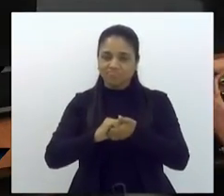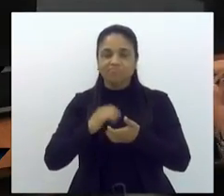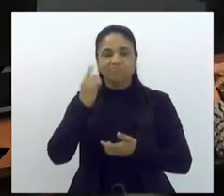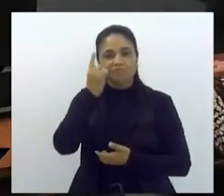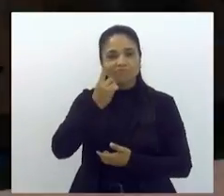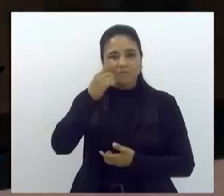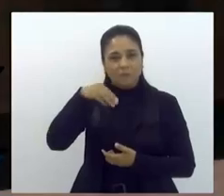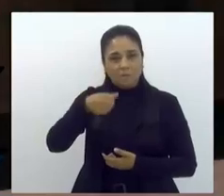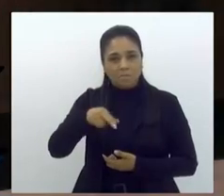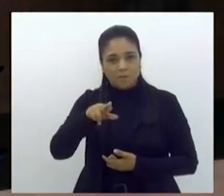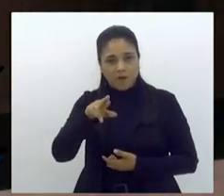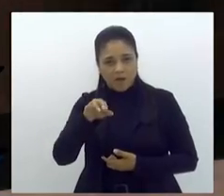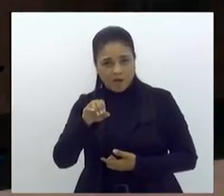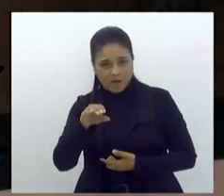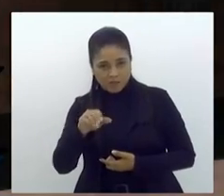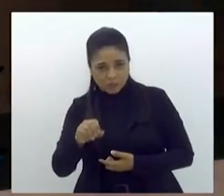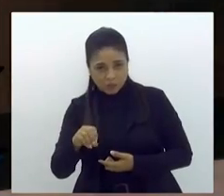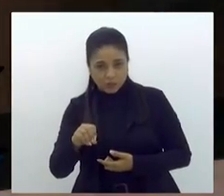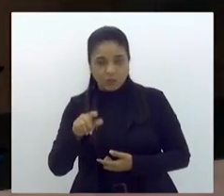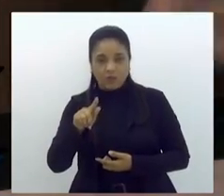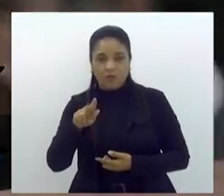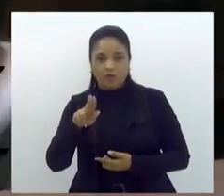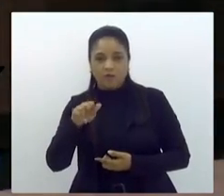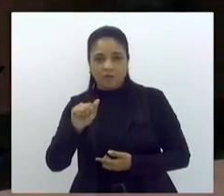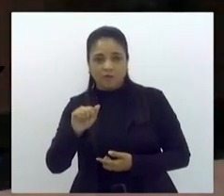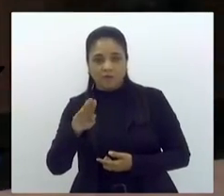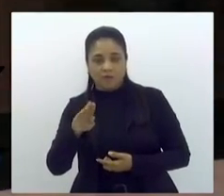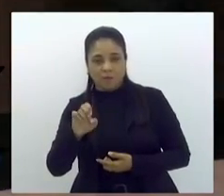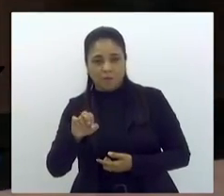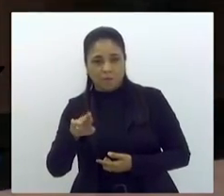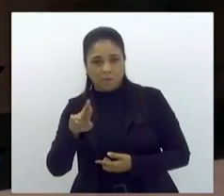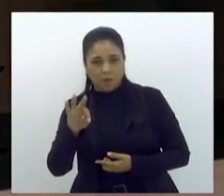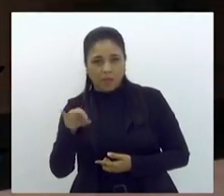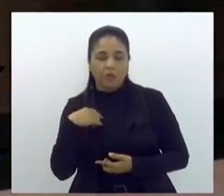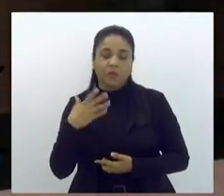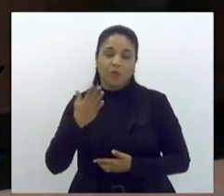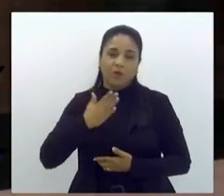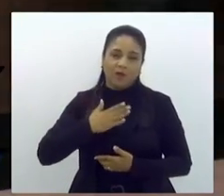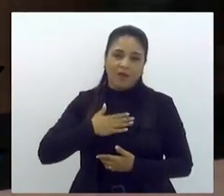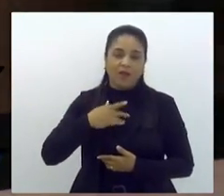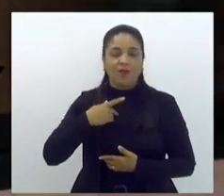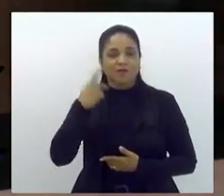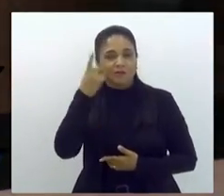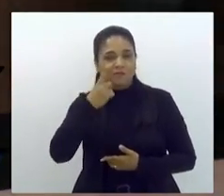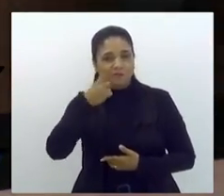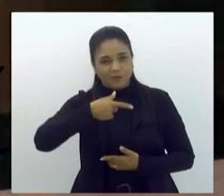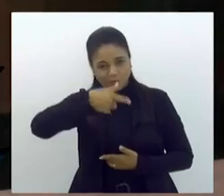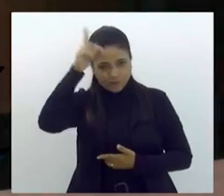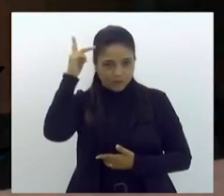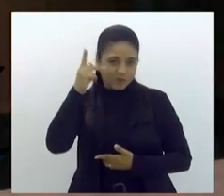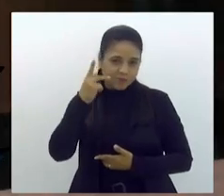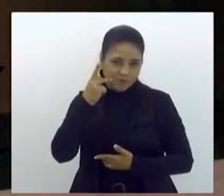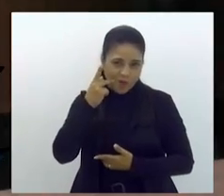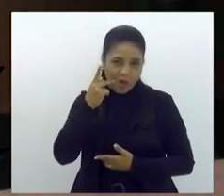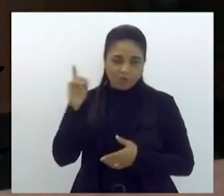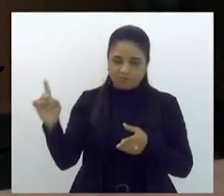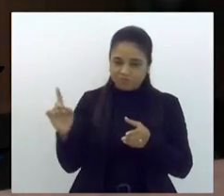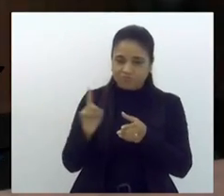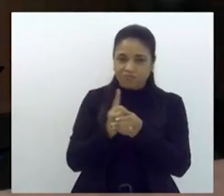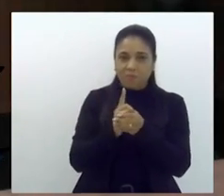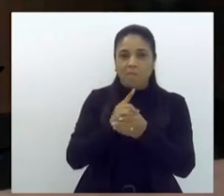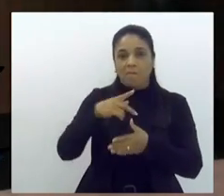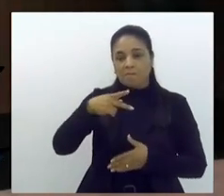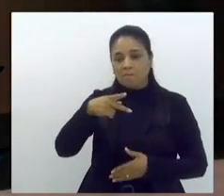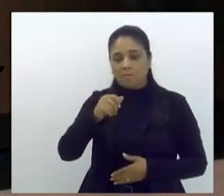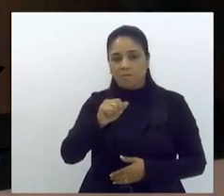deputado Márcio Gualberto Deputado Márcio Alberto eu Deputado Luiz Paulo fazemos parte da Pastoral dos